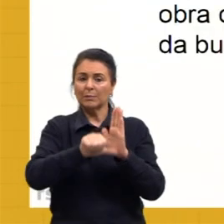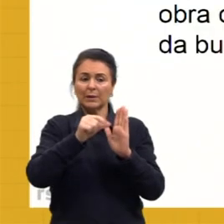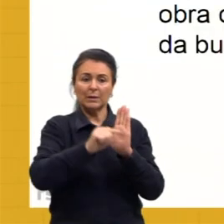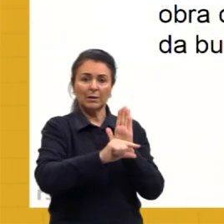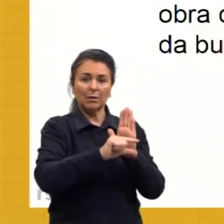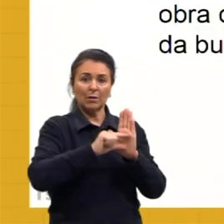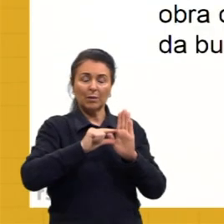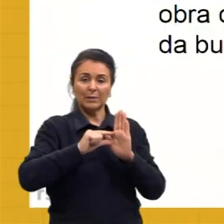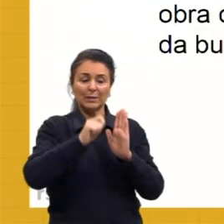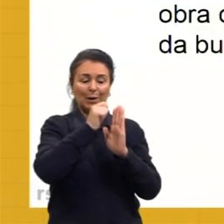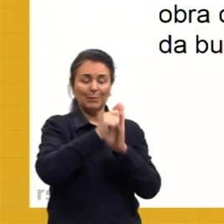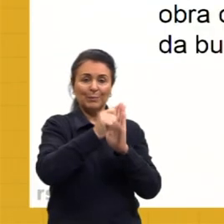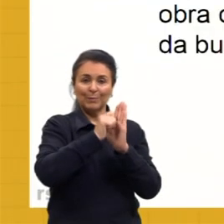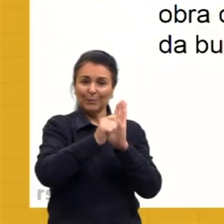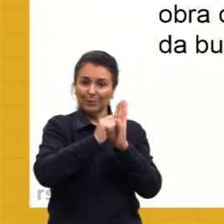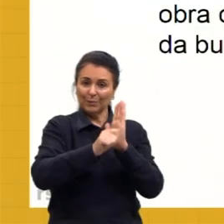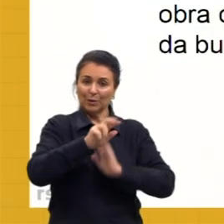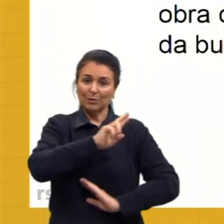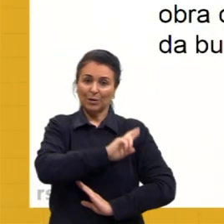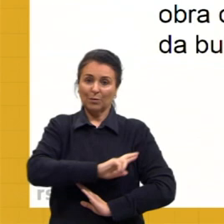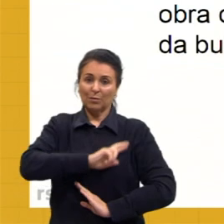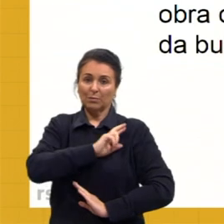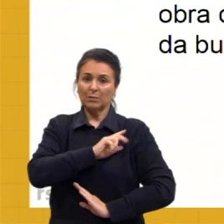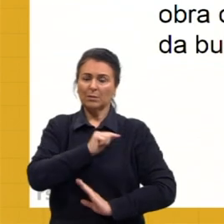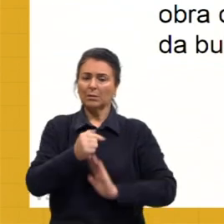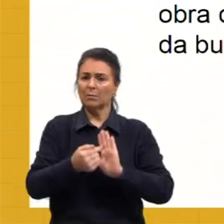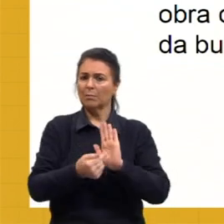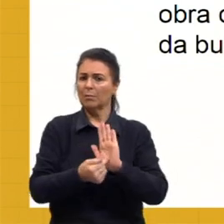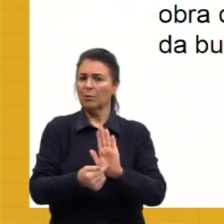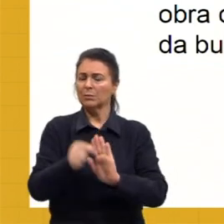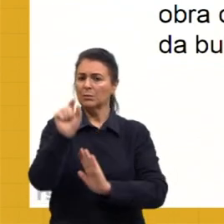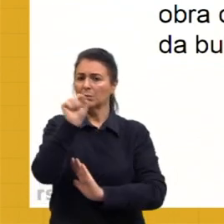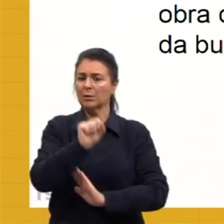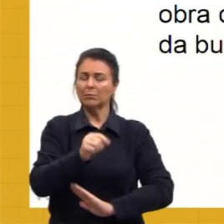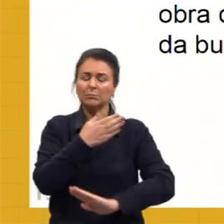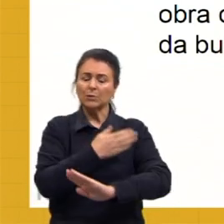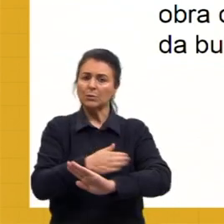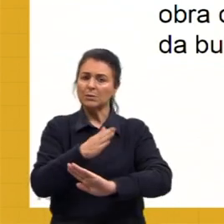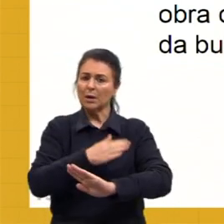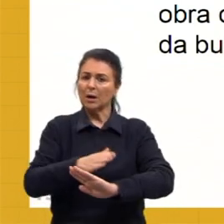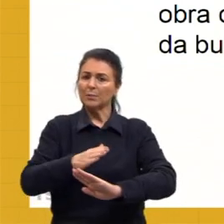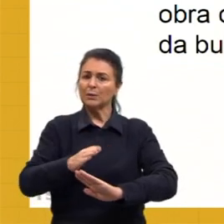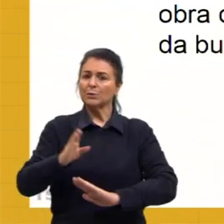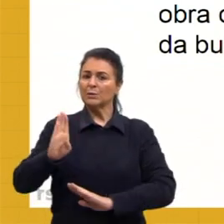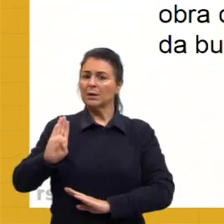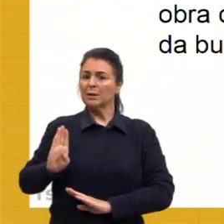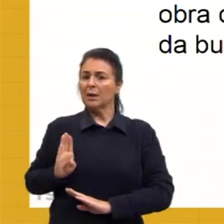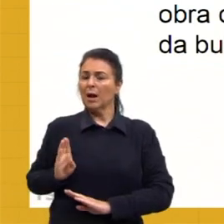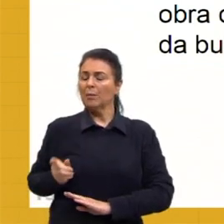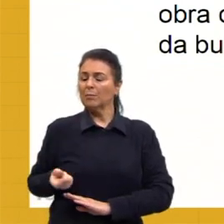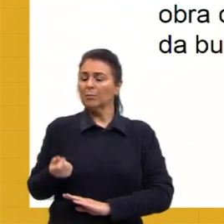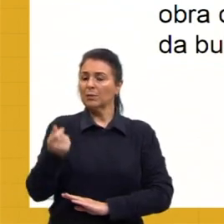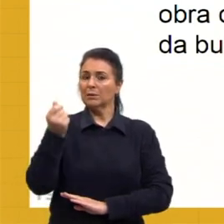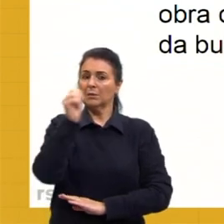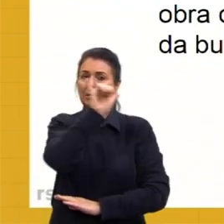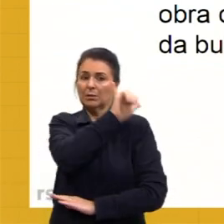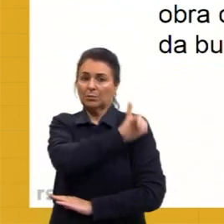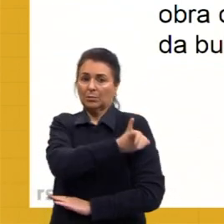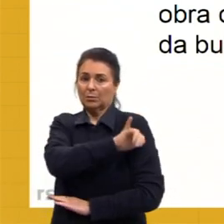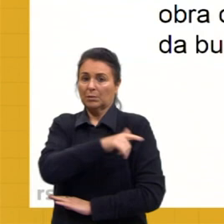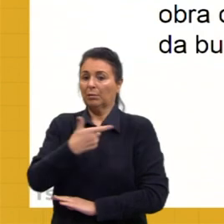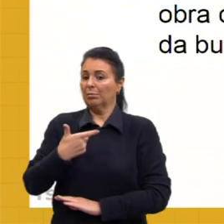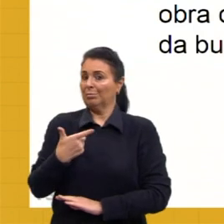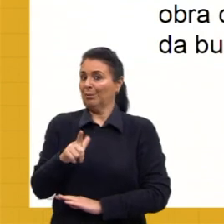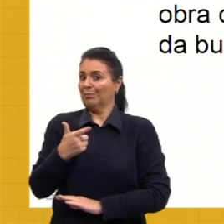obra da prosa romântica e vai retratar o quê que eu falei para vocês os hábitos da burguesia carioca logicamente não existem críticas